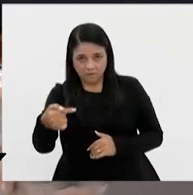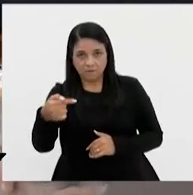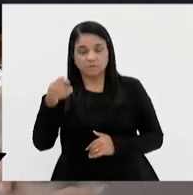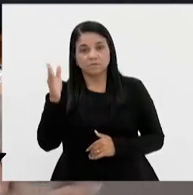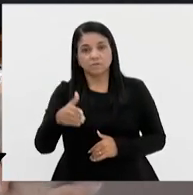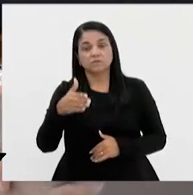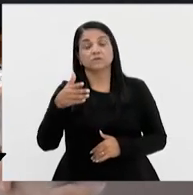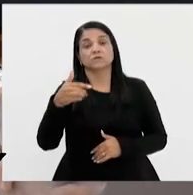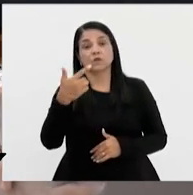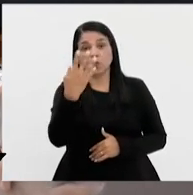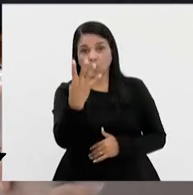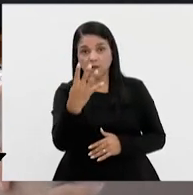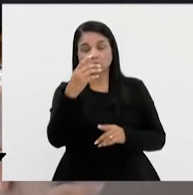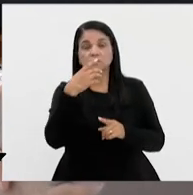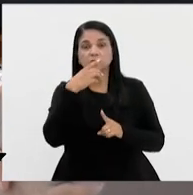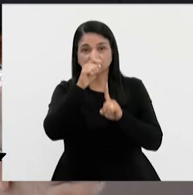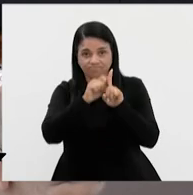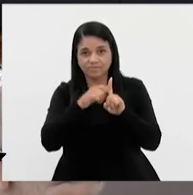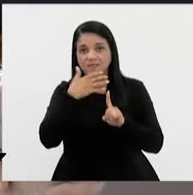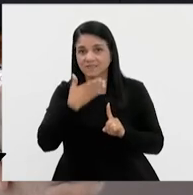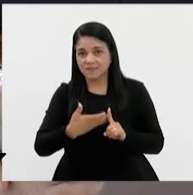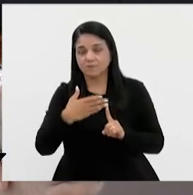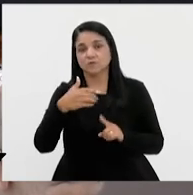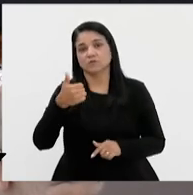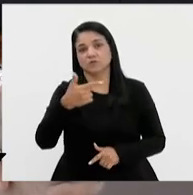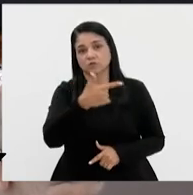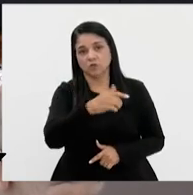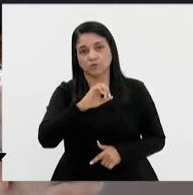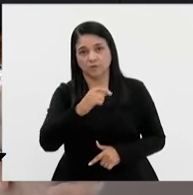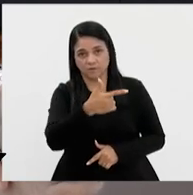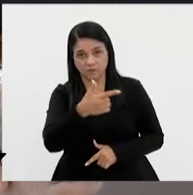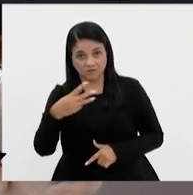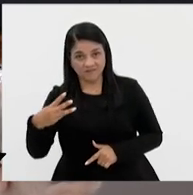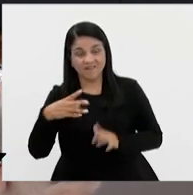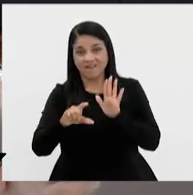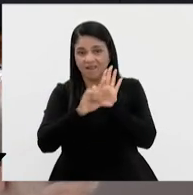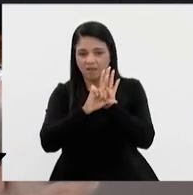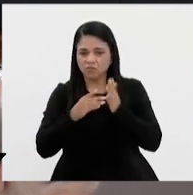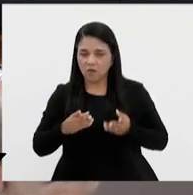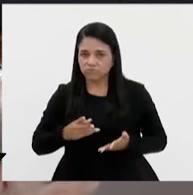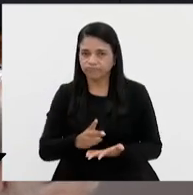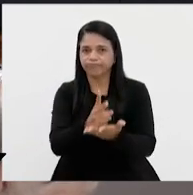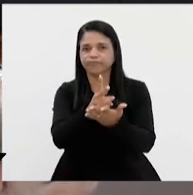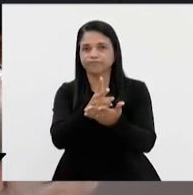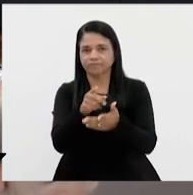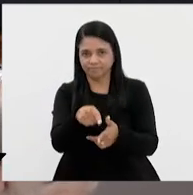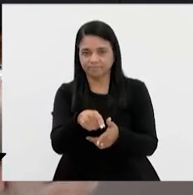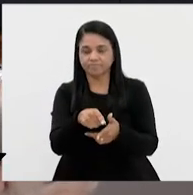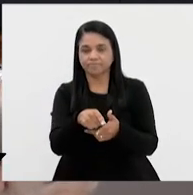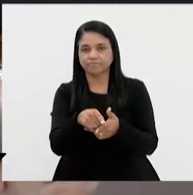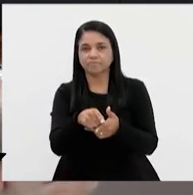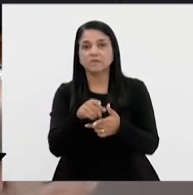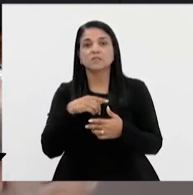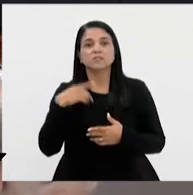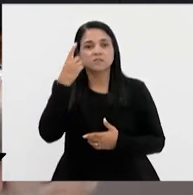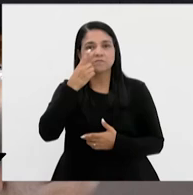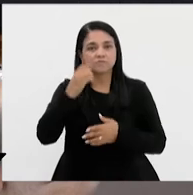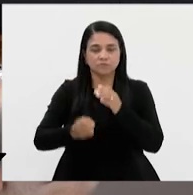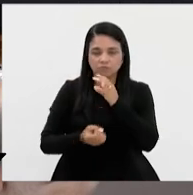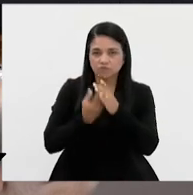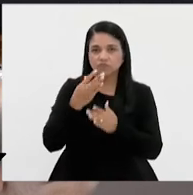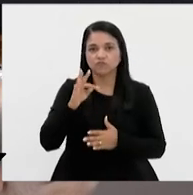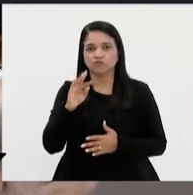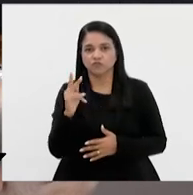23, que é uma lei que já está em vigor, que a autoria foi do deputado Tiago Rangel e da